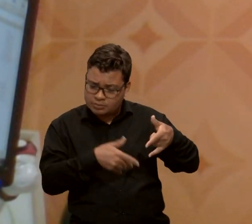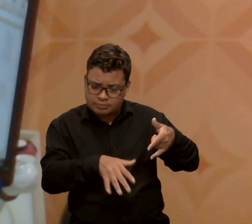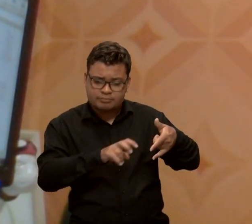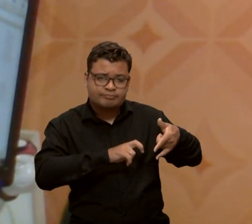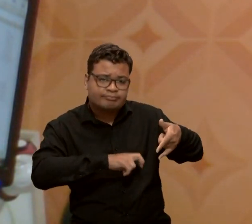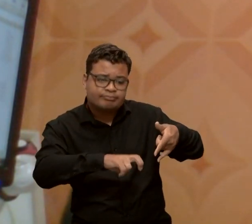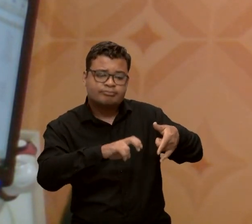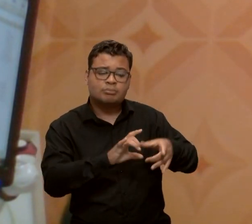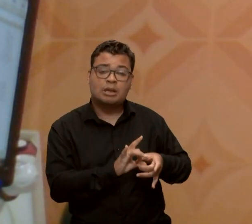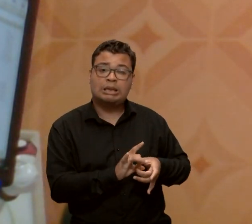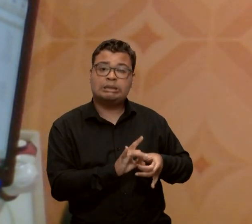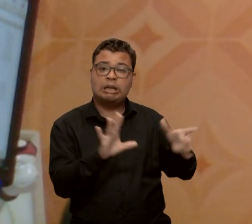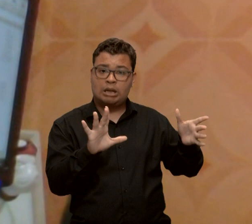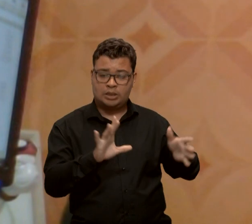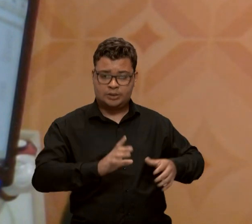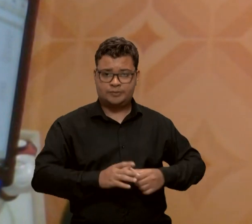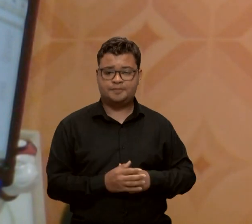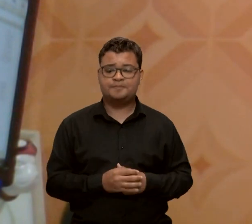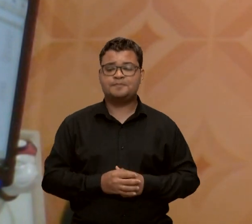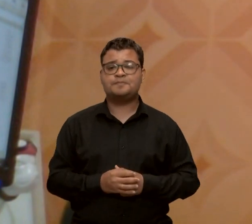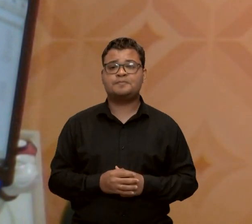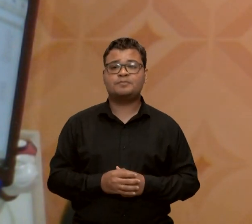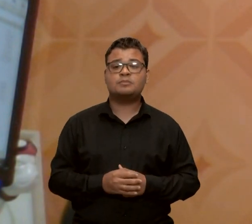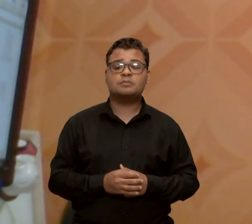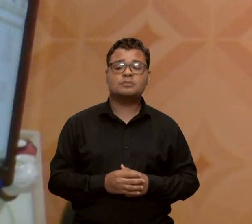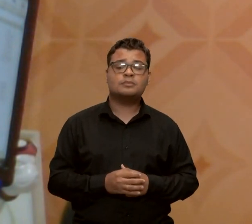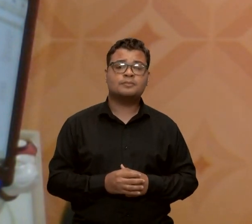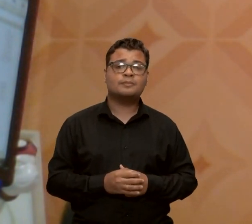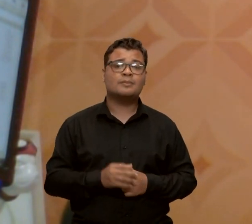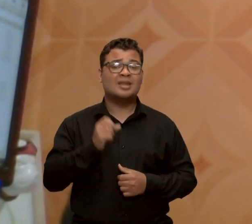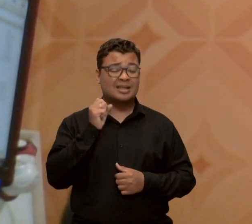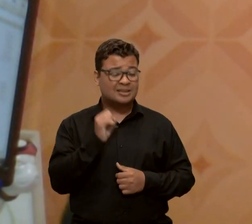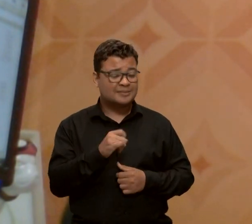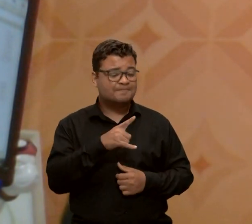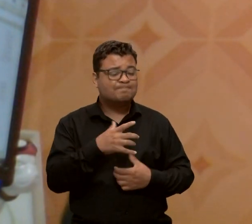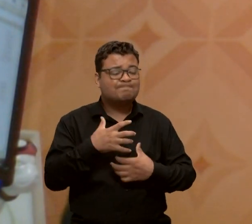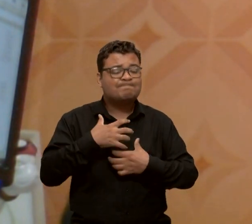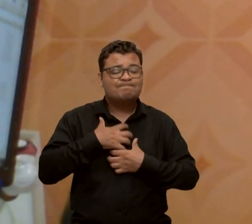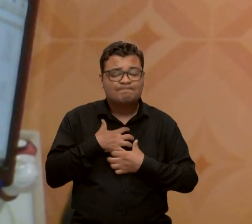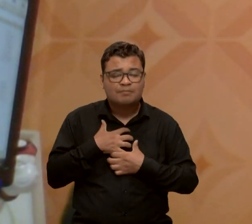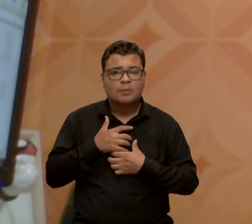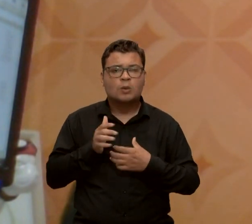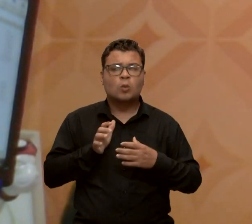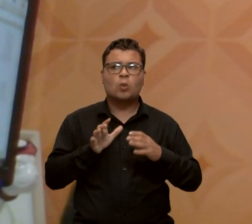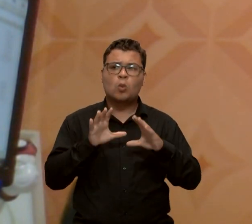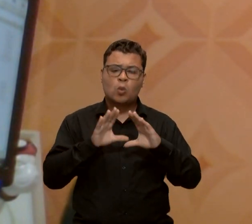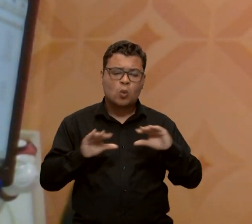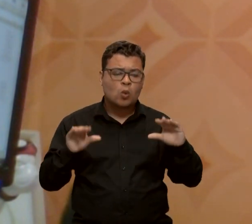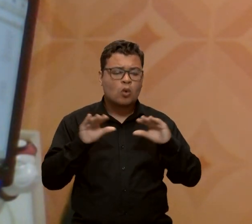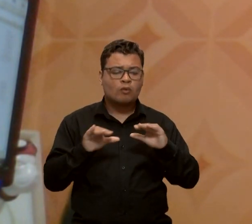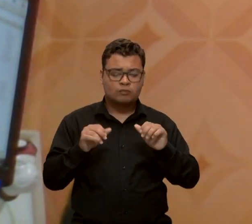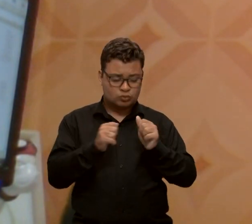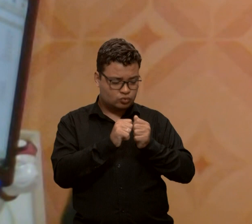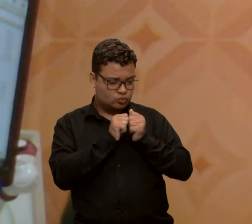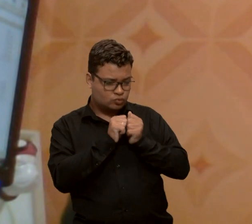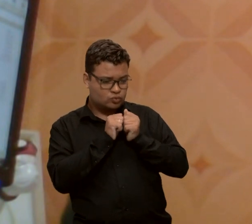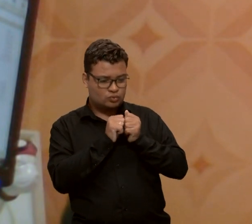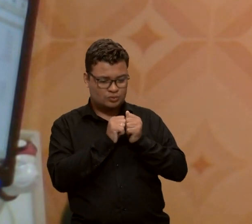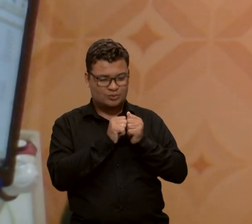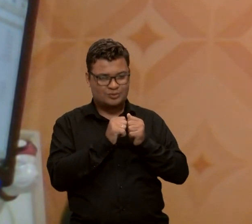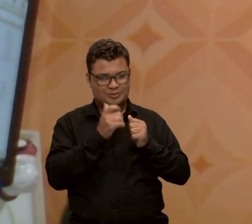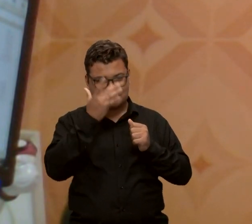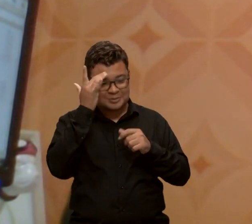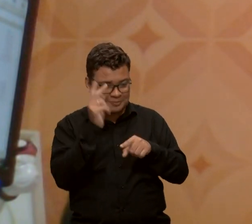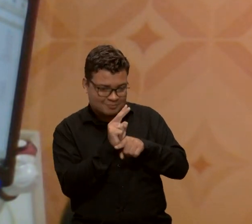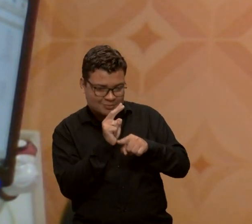se sentir mais confortável. Se ele se sente confortável junto, né, ao tutor, debaixo da mesa,